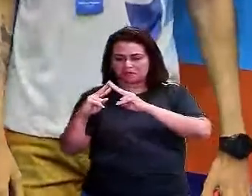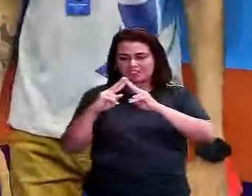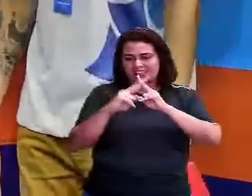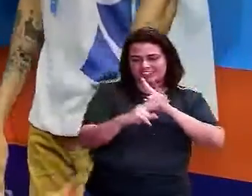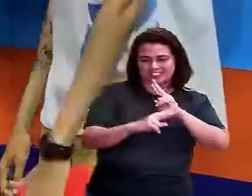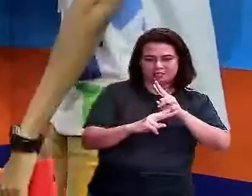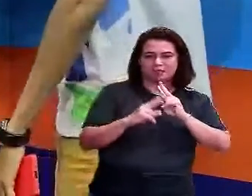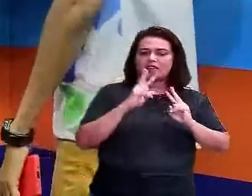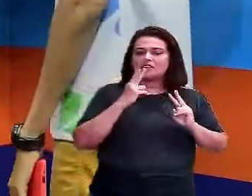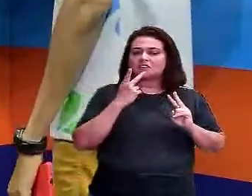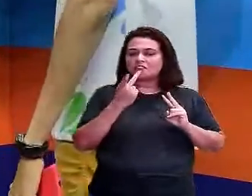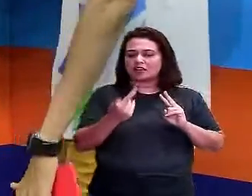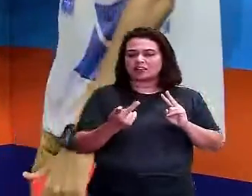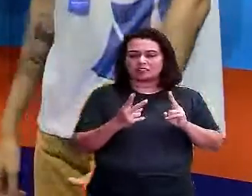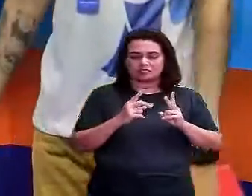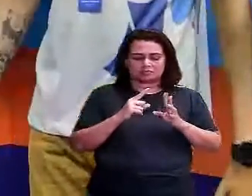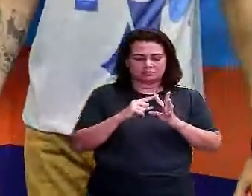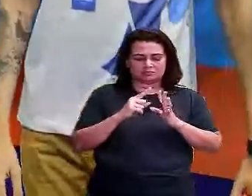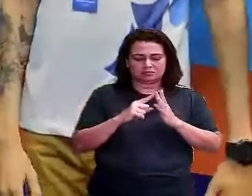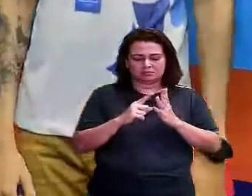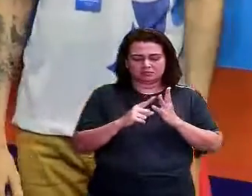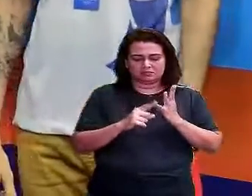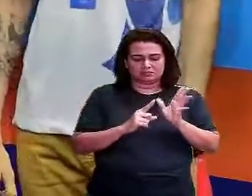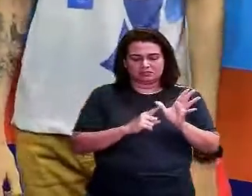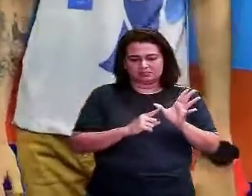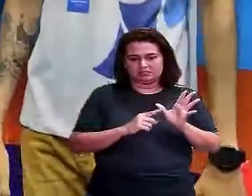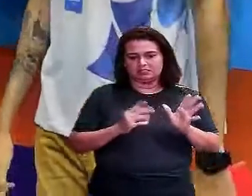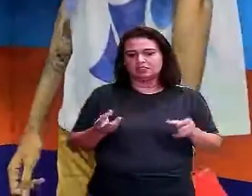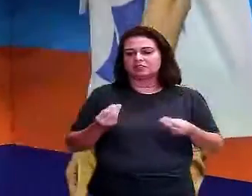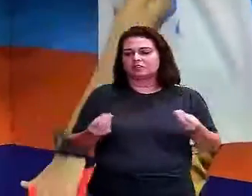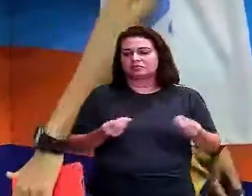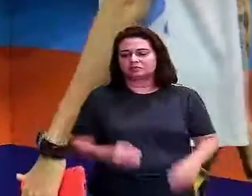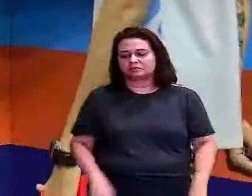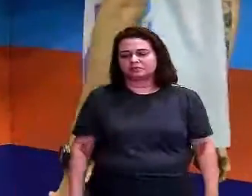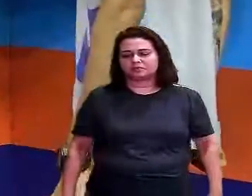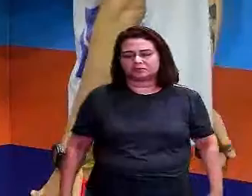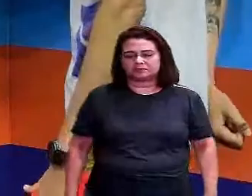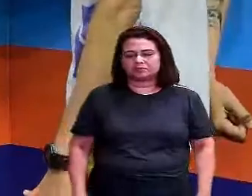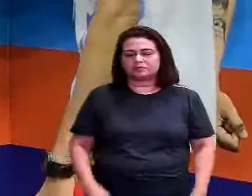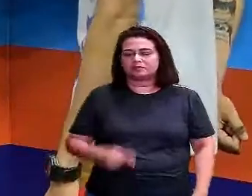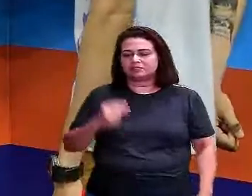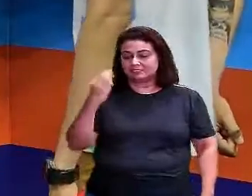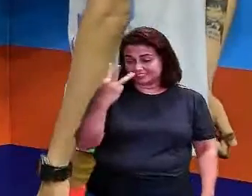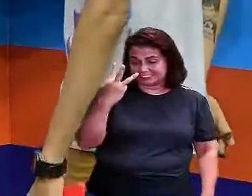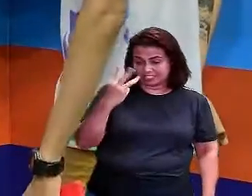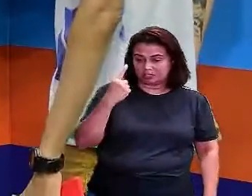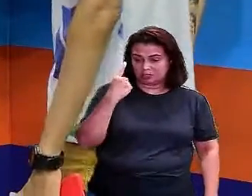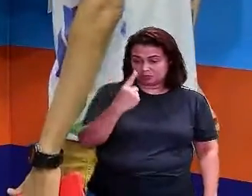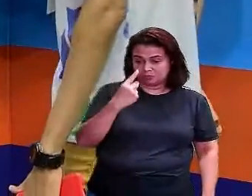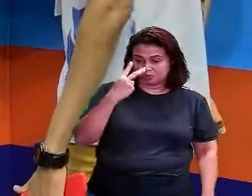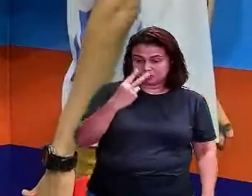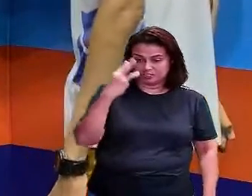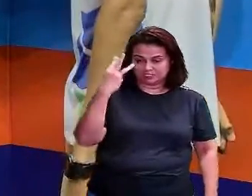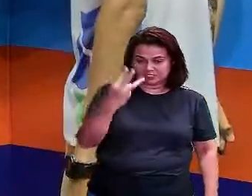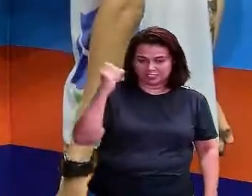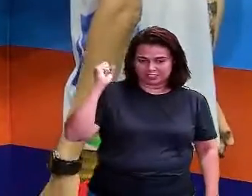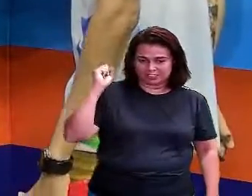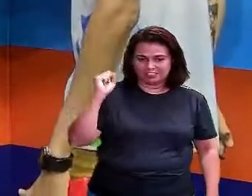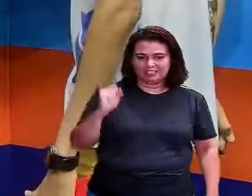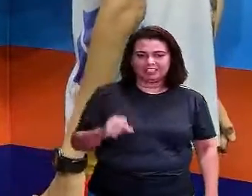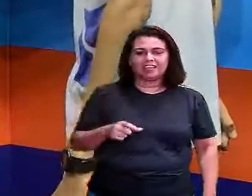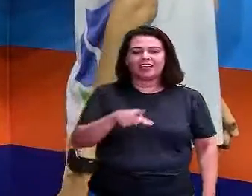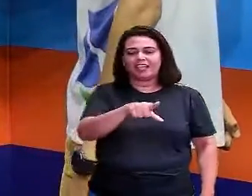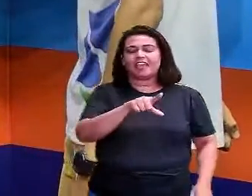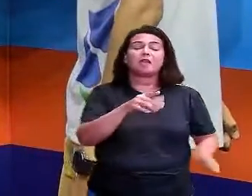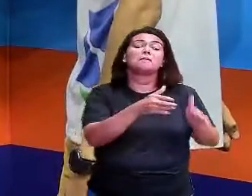Se não, eu posso fazer par ou ímpar até chegar no final. Vamos lá, Adriano. No 3, viu? 1, 2, 3. Ah, você não